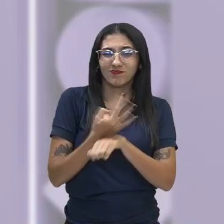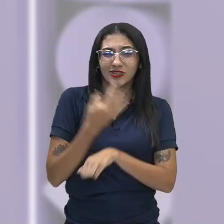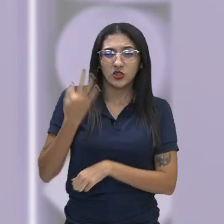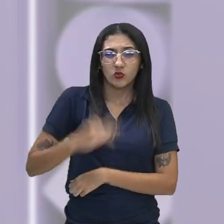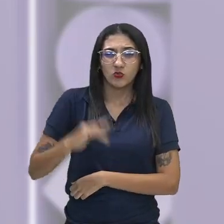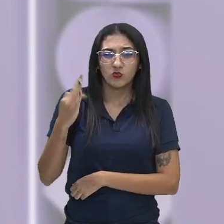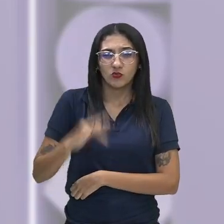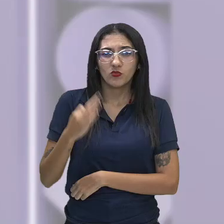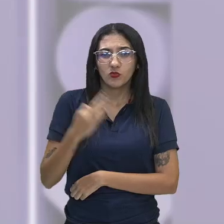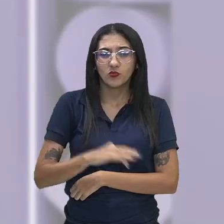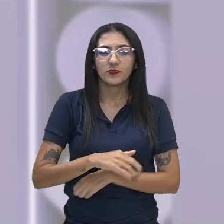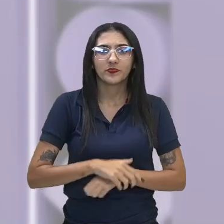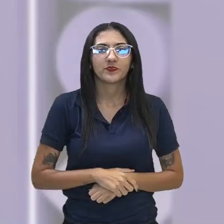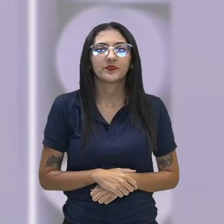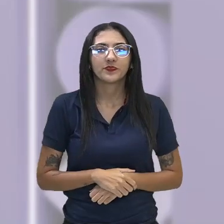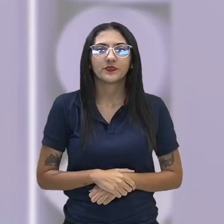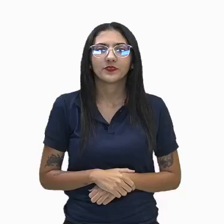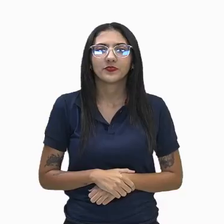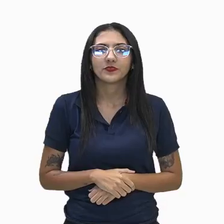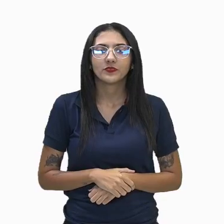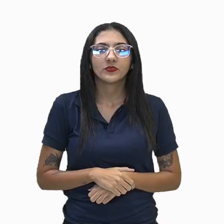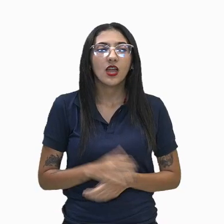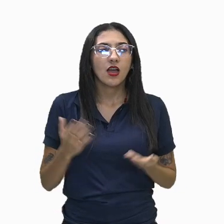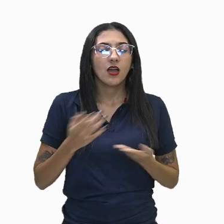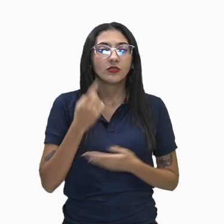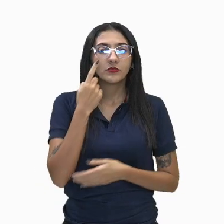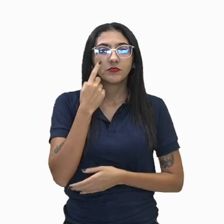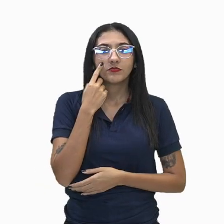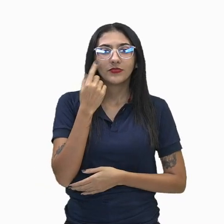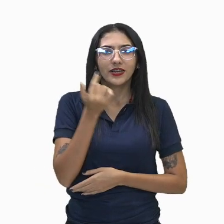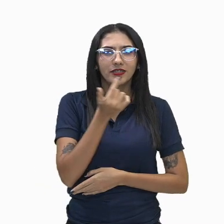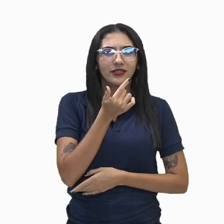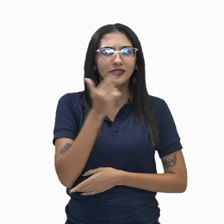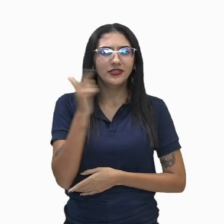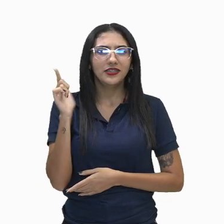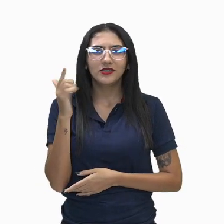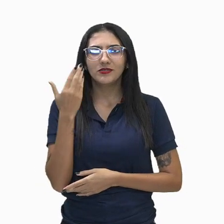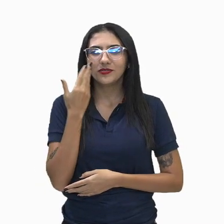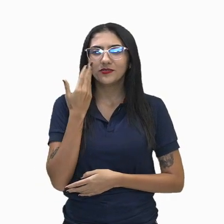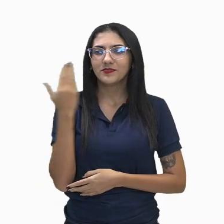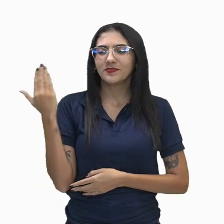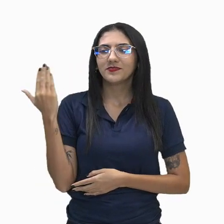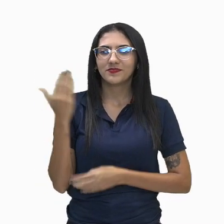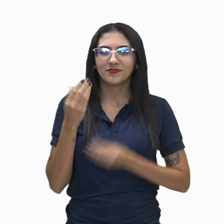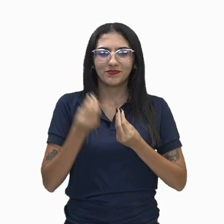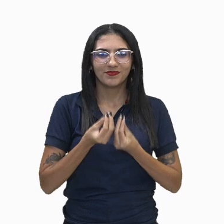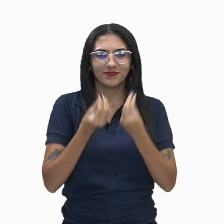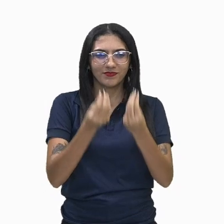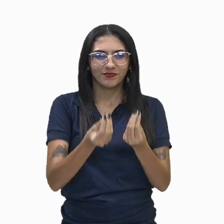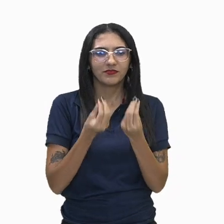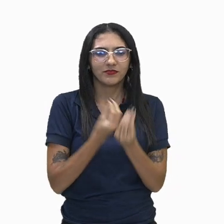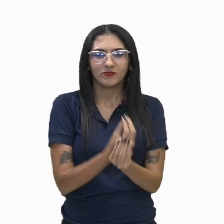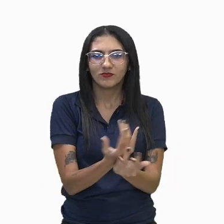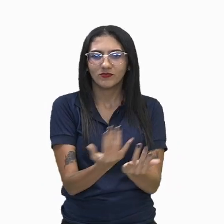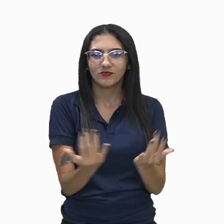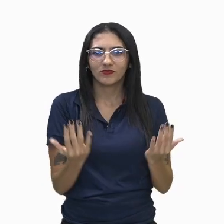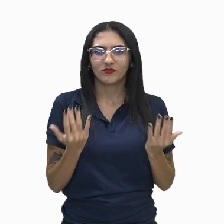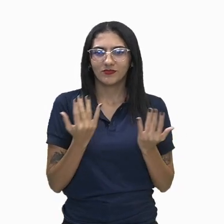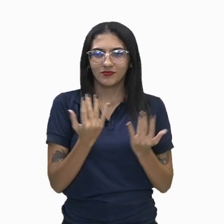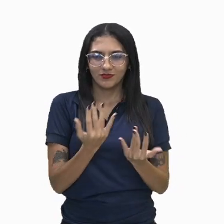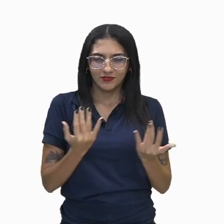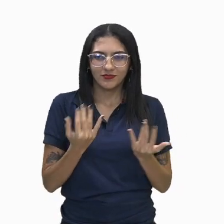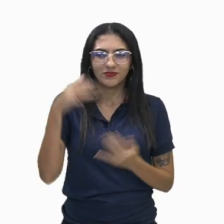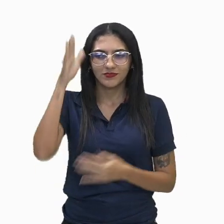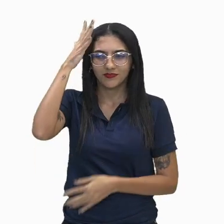adulto. Vamos ver outros rituais bem interessantes. Temos a oferenda Iemanjá na passagem de ano, Esse é um dos